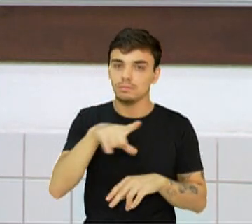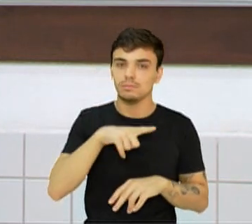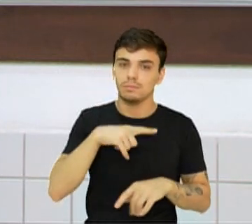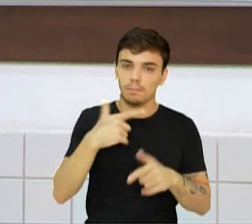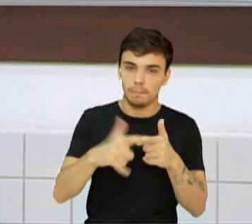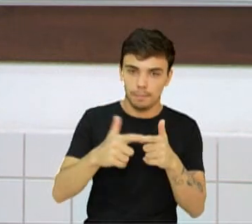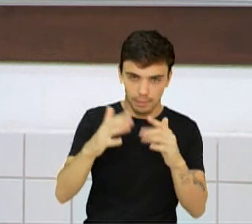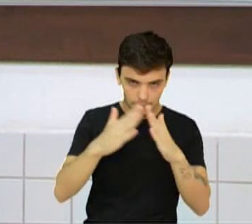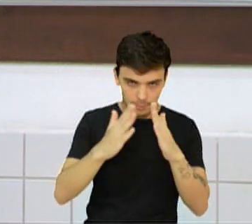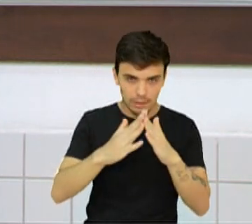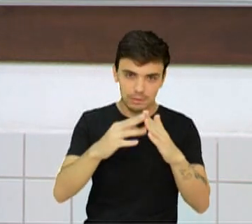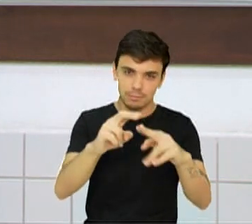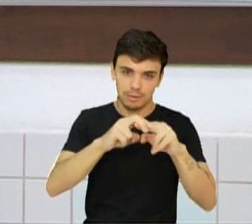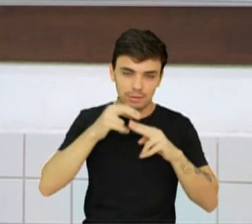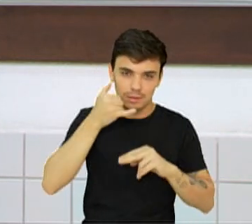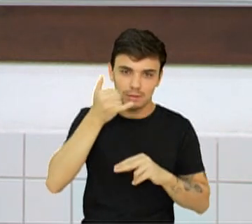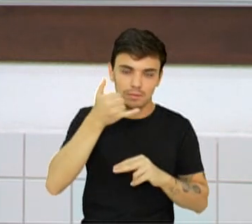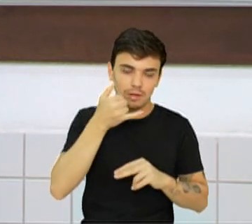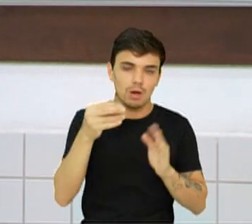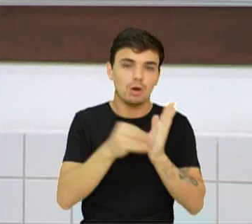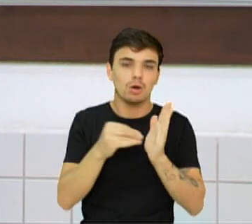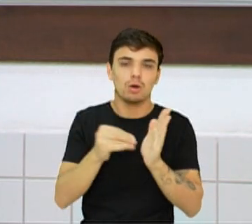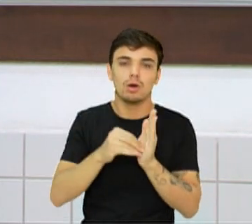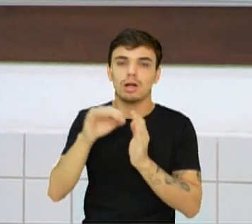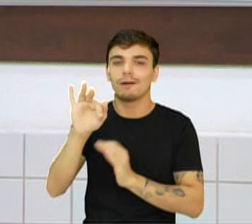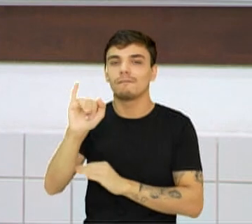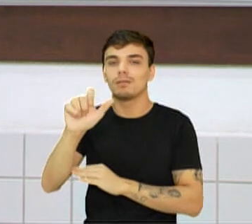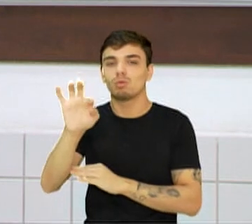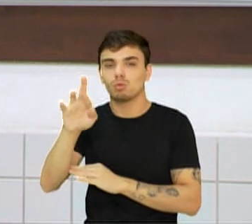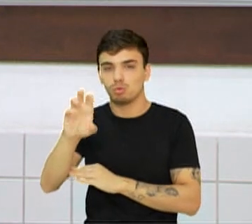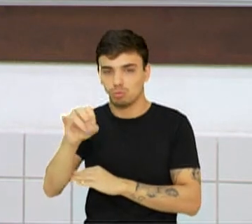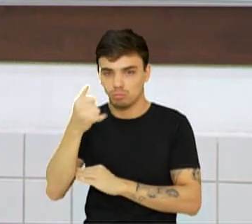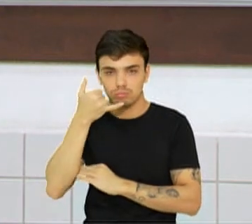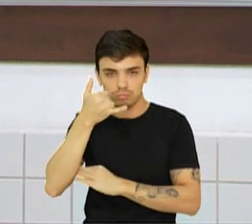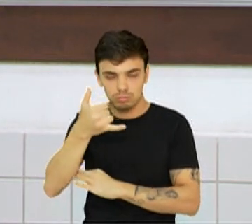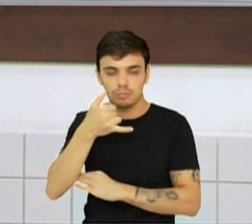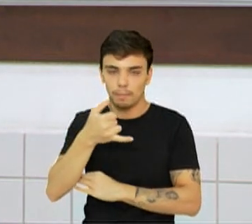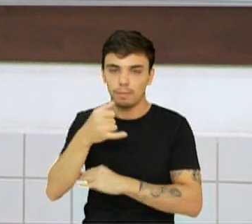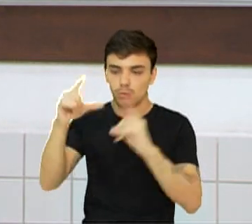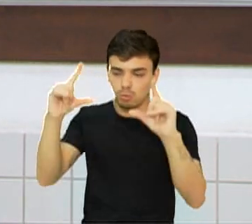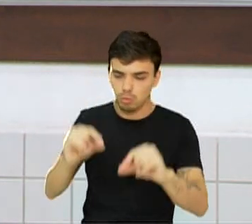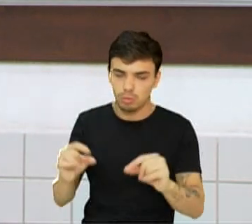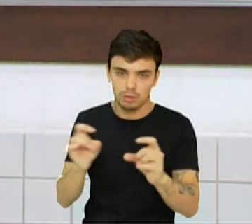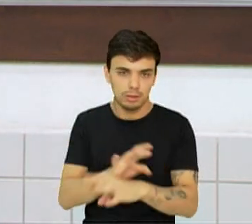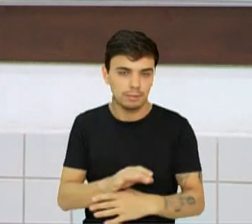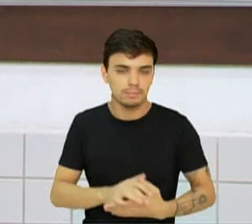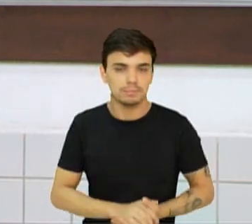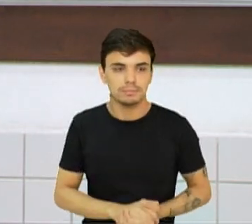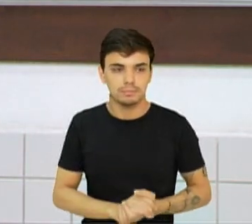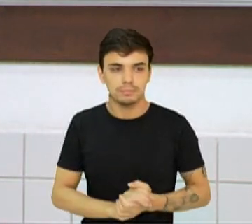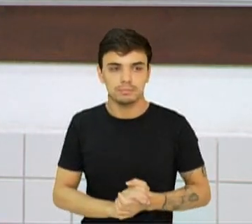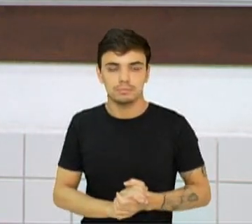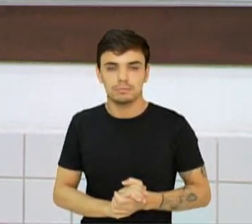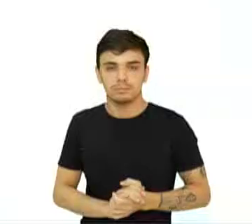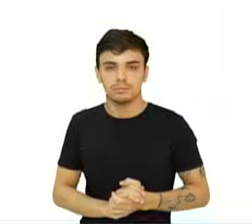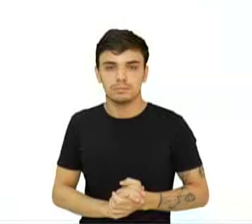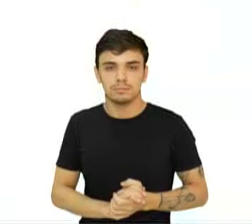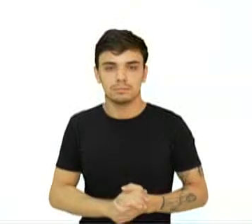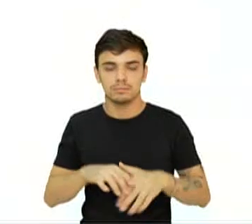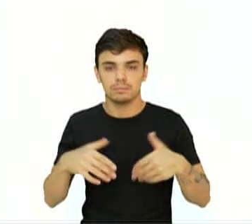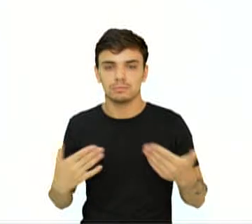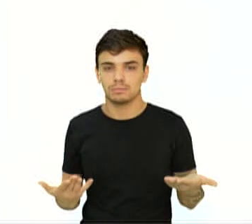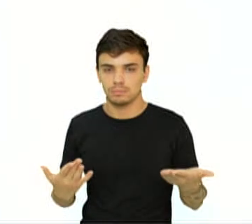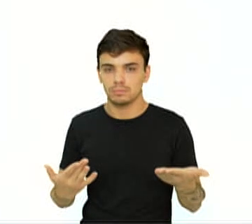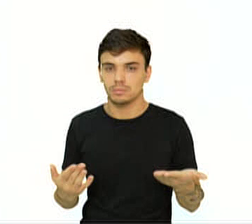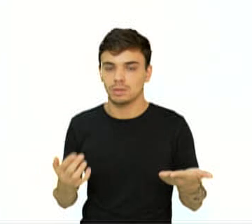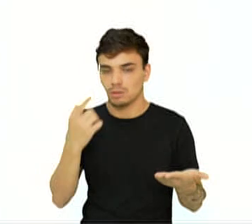eu falei, coloca o filtro lá no telefone que vai reduzir, ok? Evitando ruídos. Bom, o